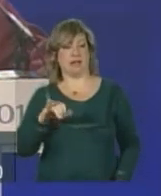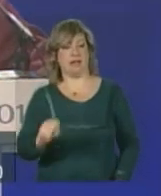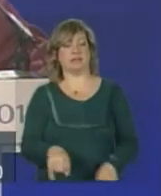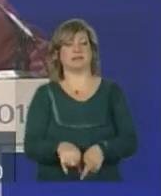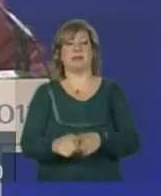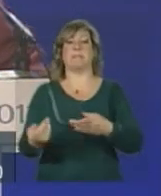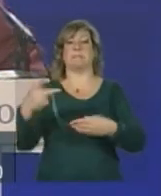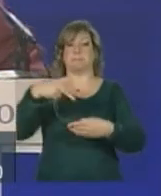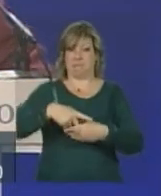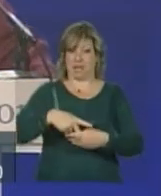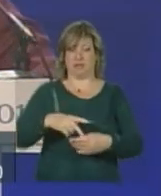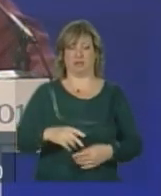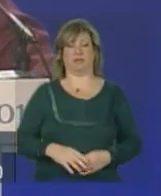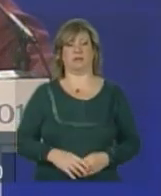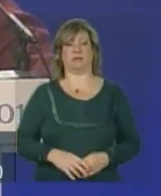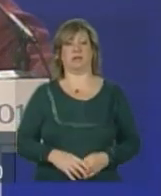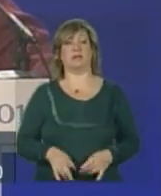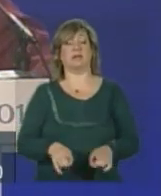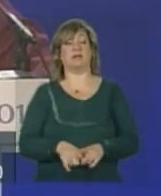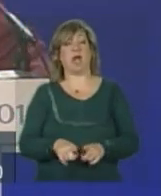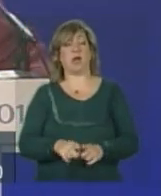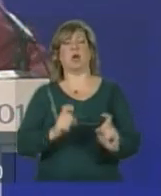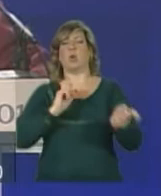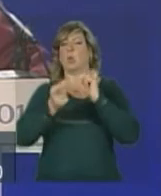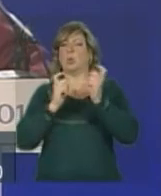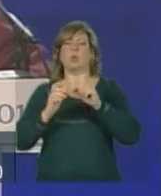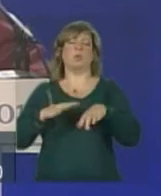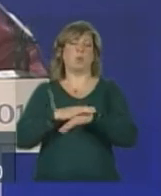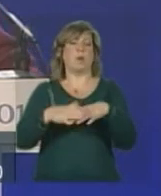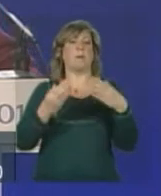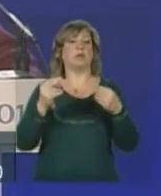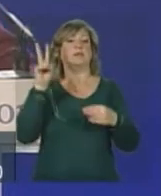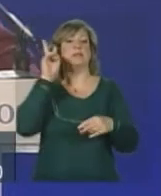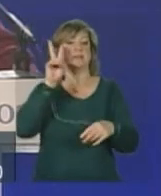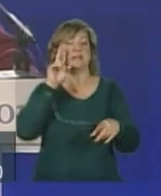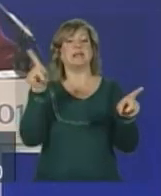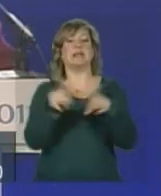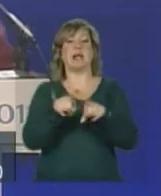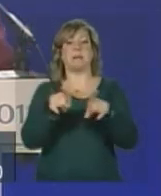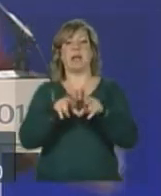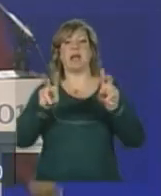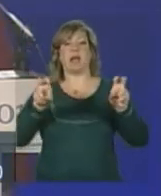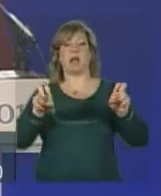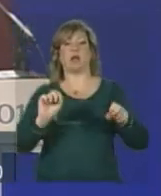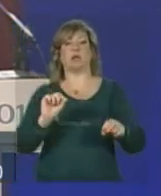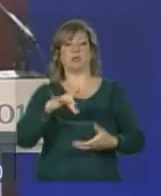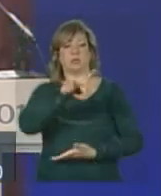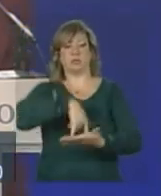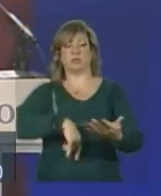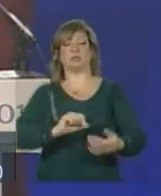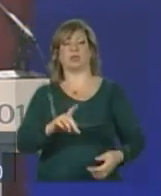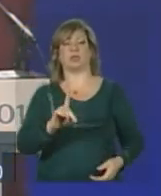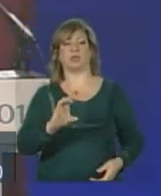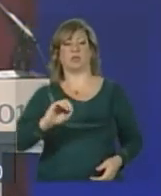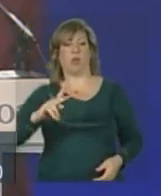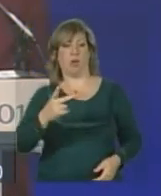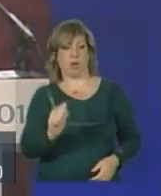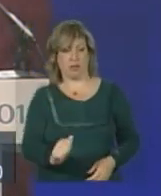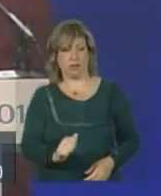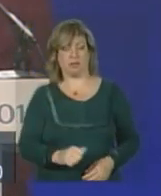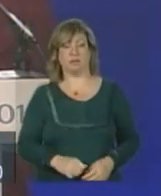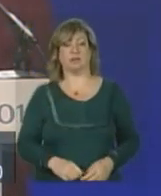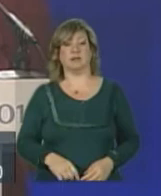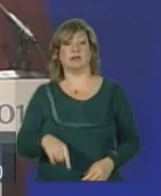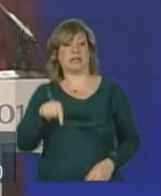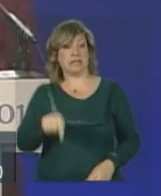Foi também muito discutido a questão da rodada de Doha. A importância que a rodada de Doha